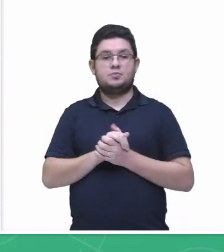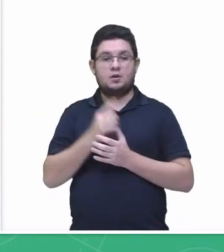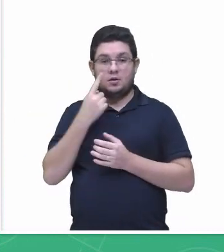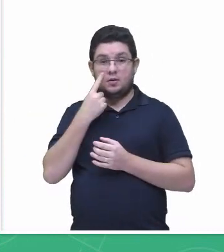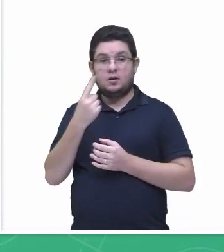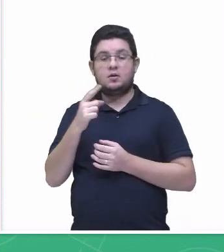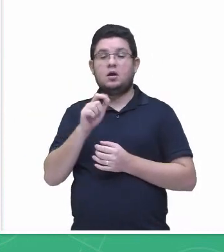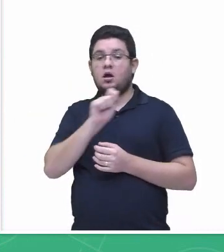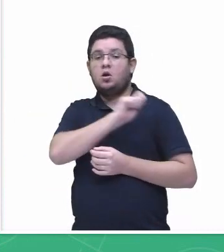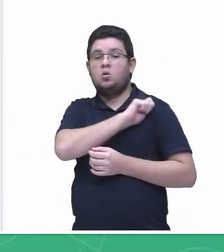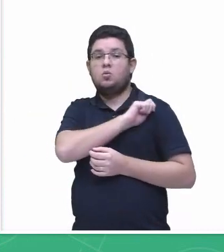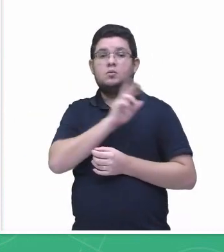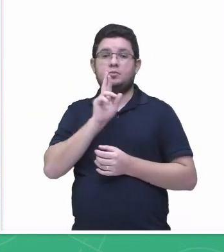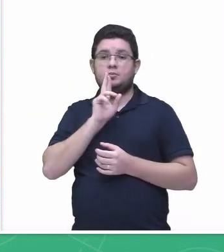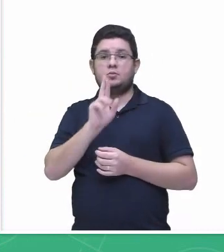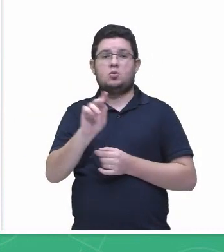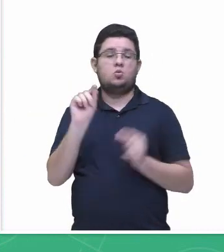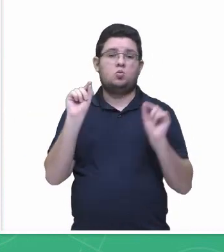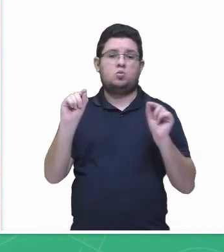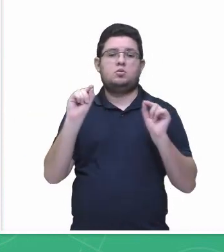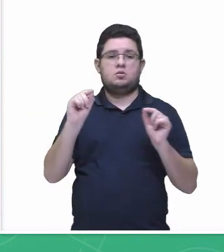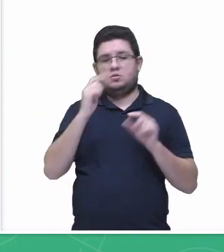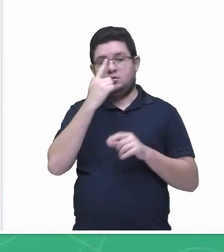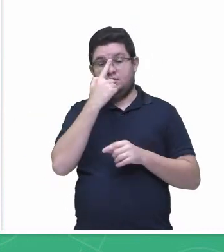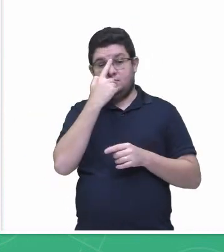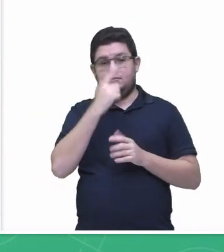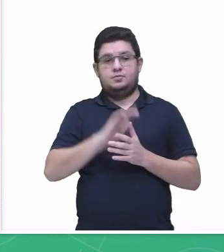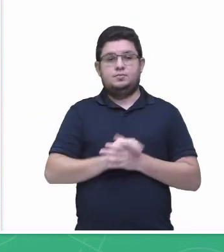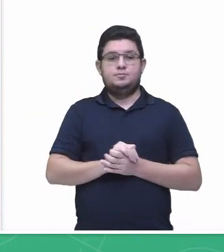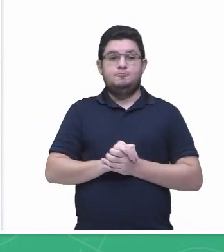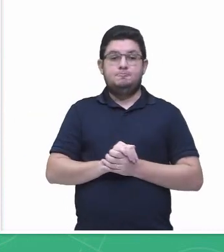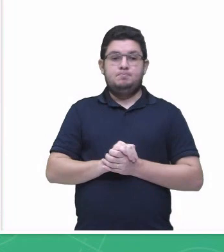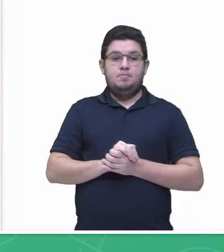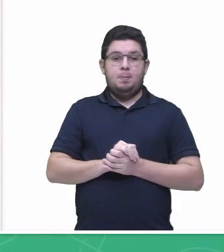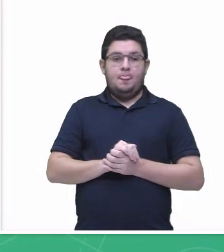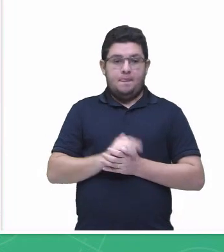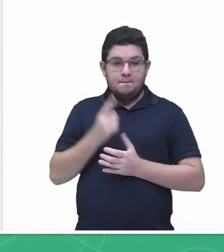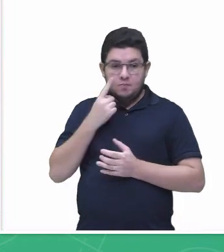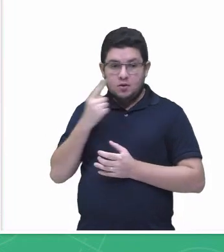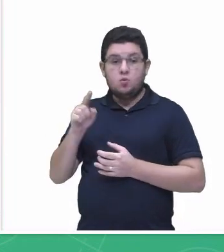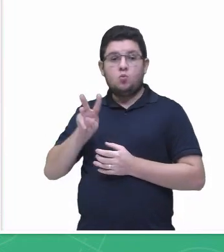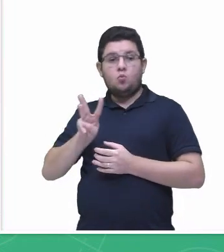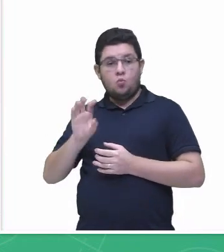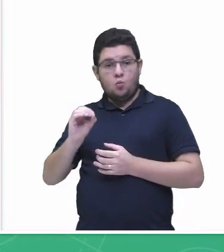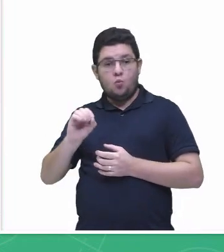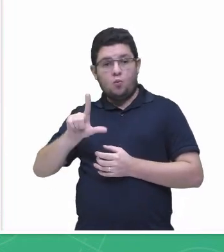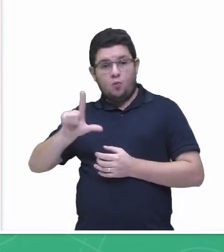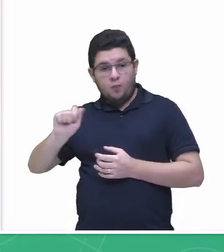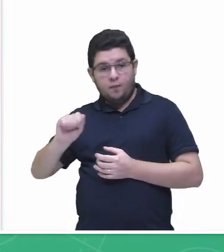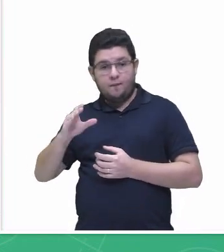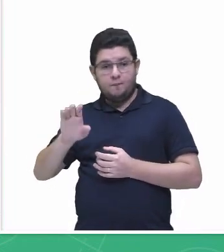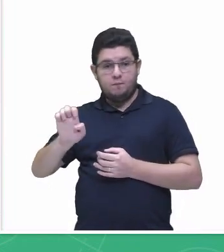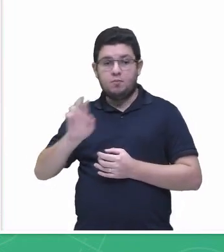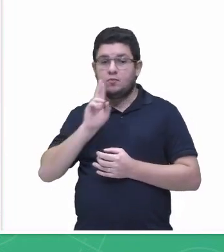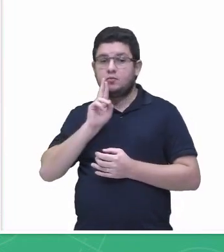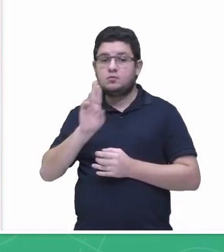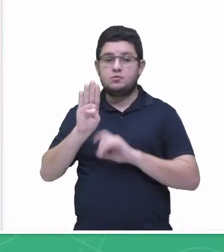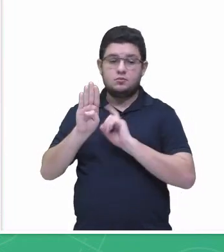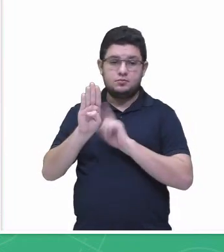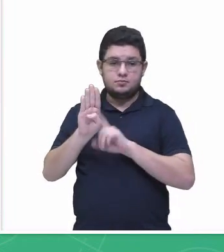dos alunos? Alguma participação? Temos aqui, olha só, o Wallace disse que é a letra